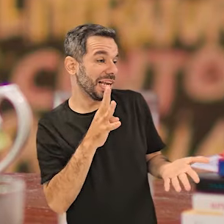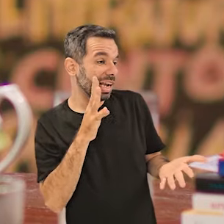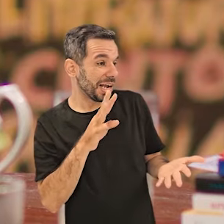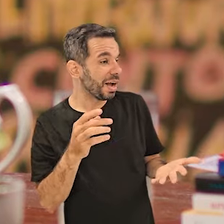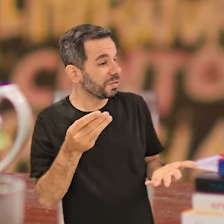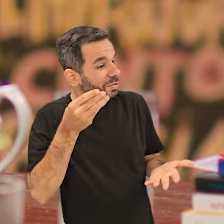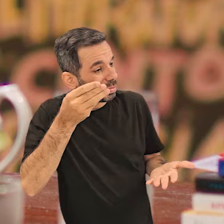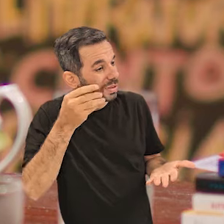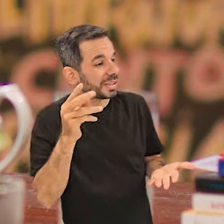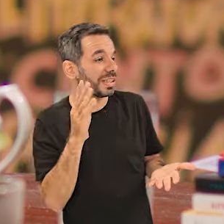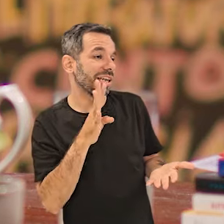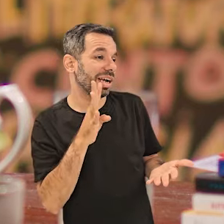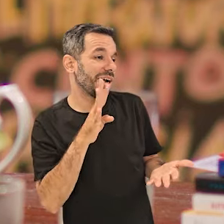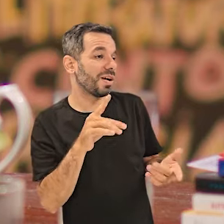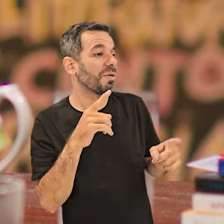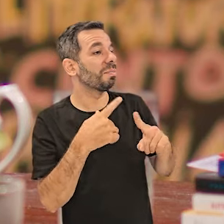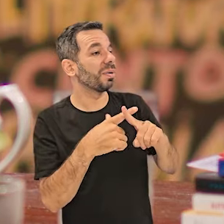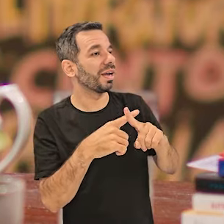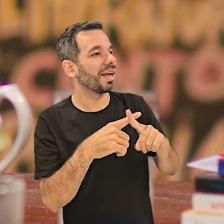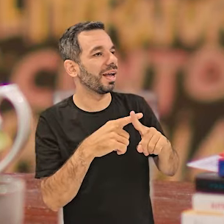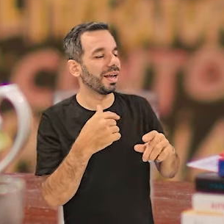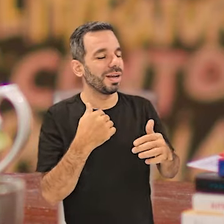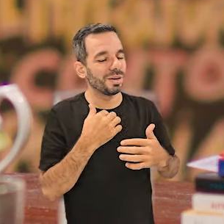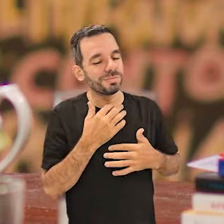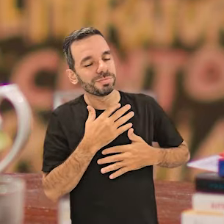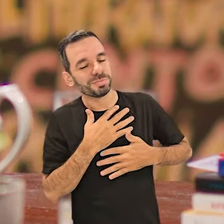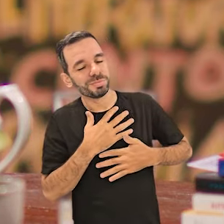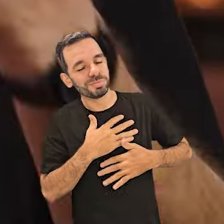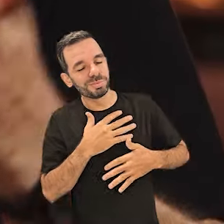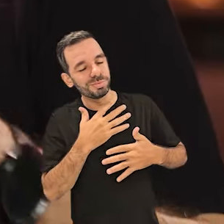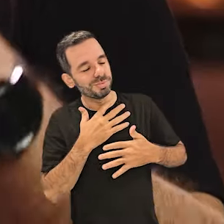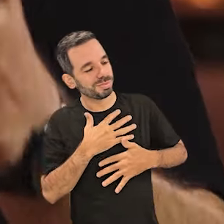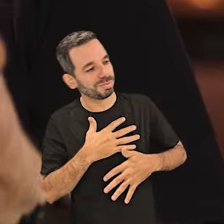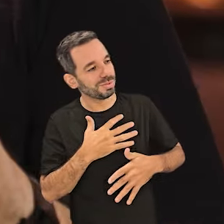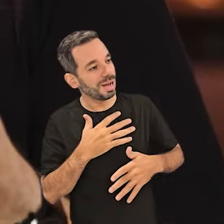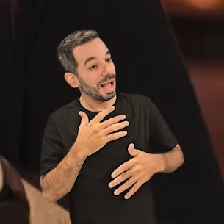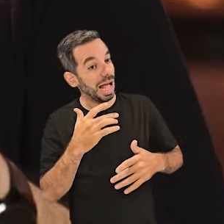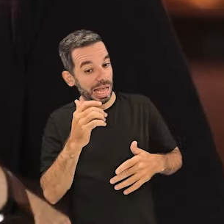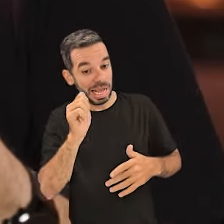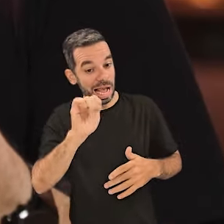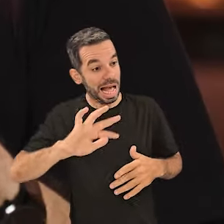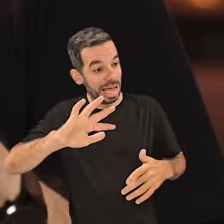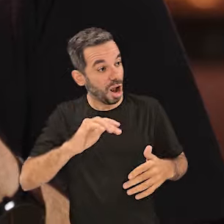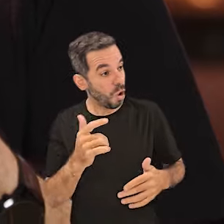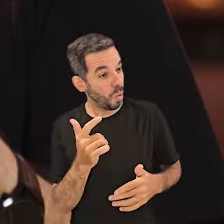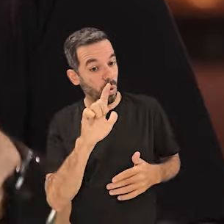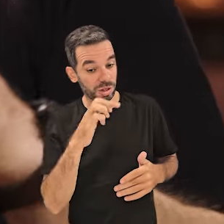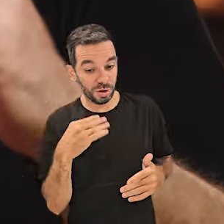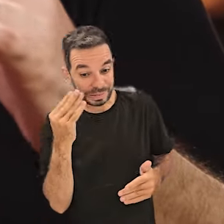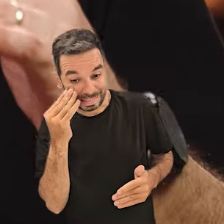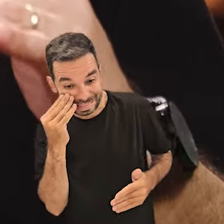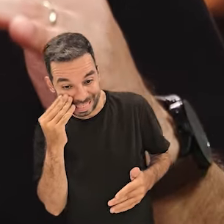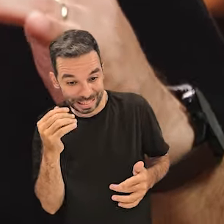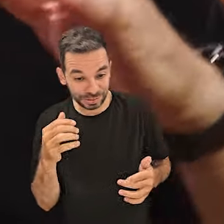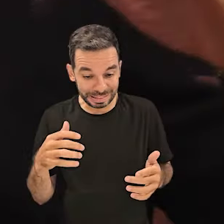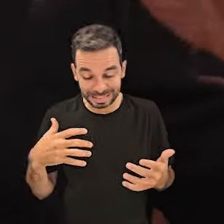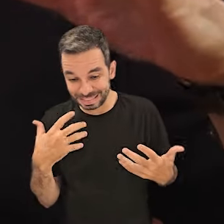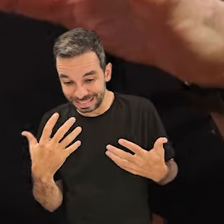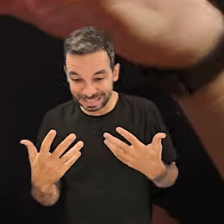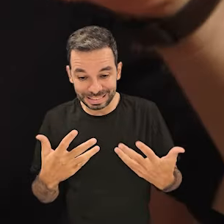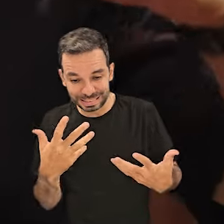zona de conforto, você sai de uma altura que você hipoteticamente está. Estável, né? Ali, né? Estável, no que você já estava